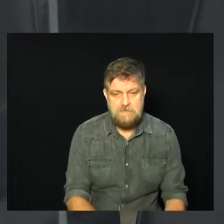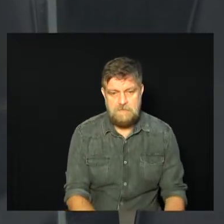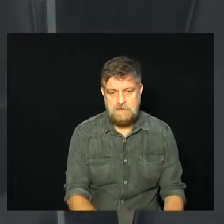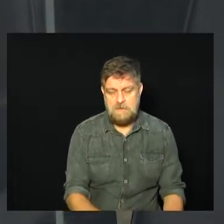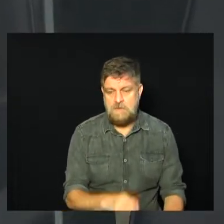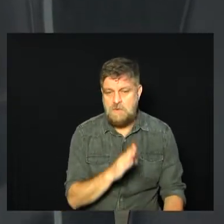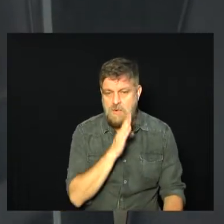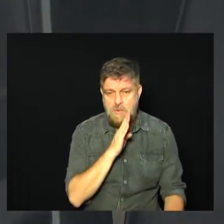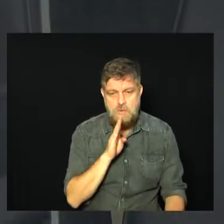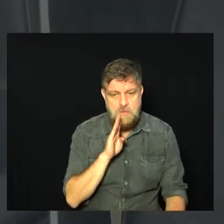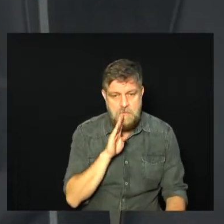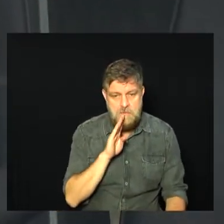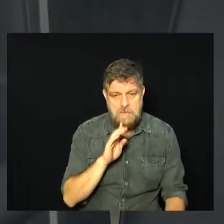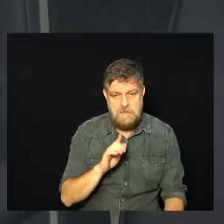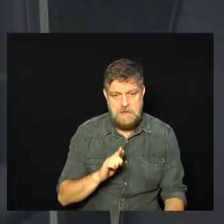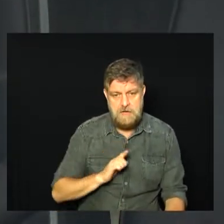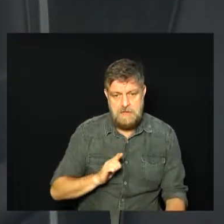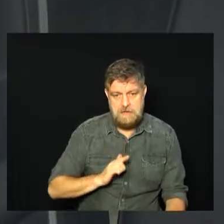colocou